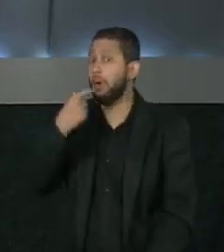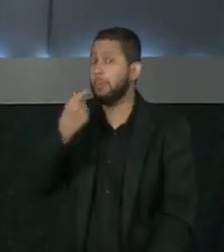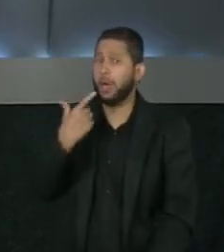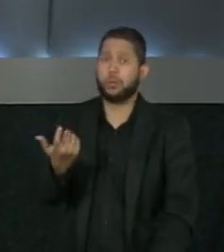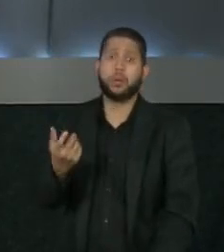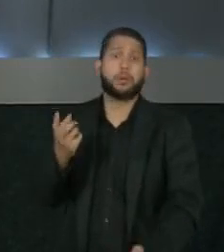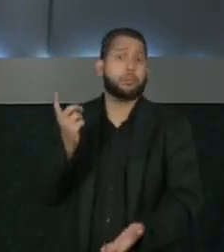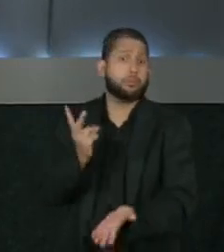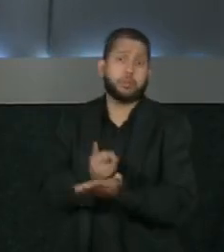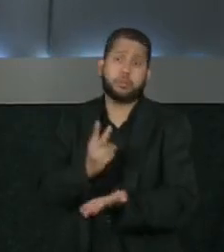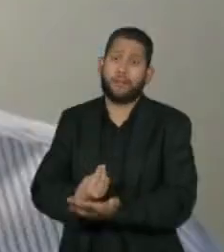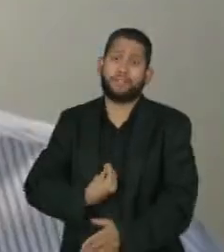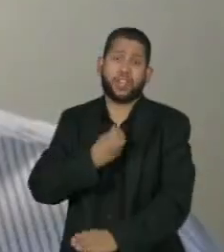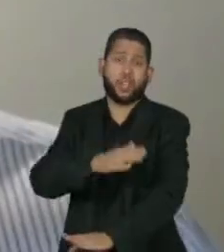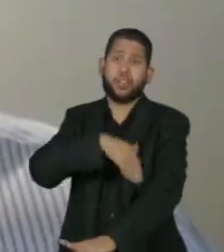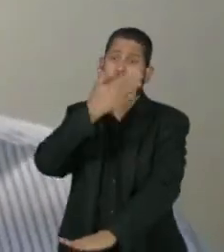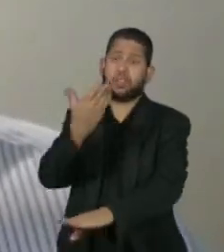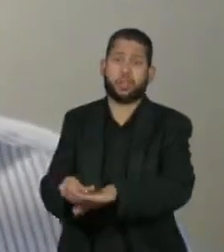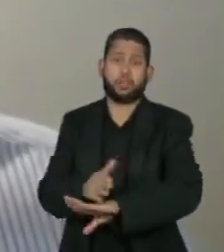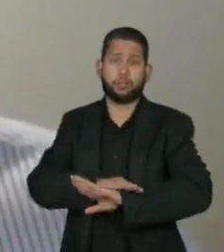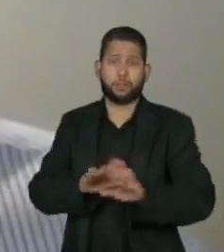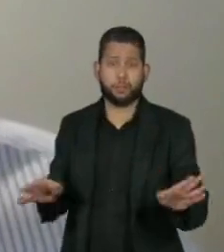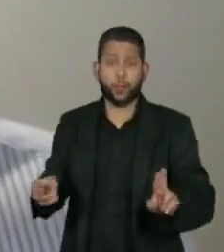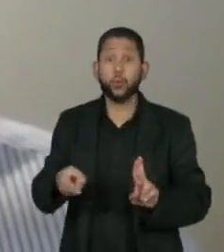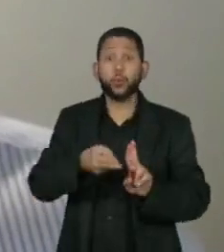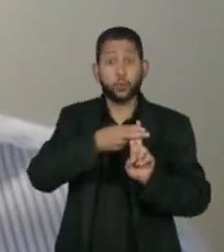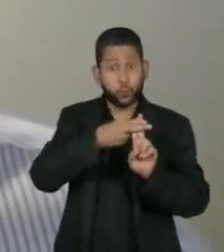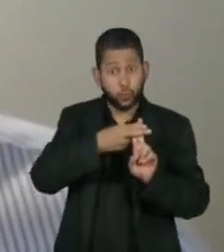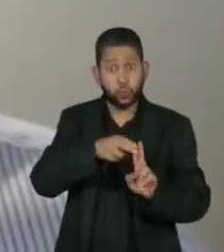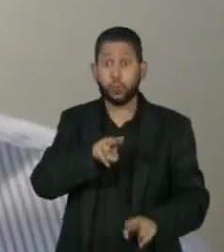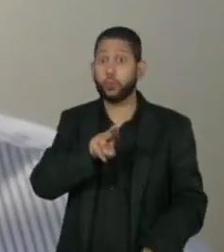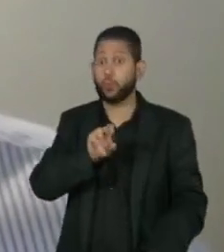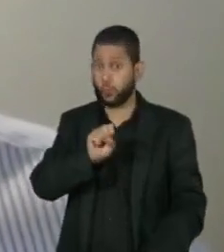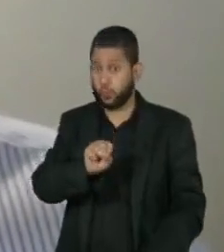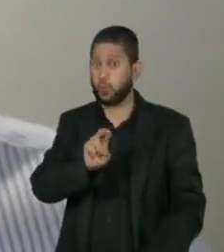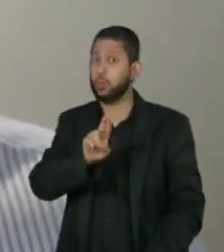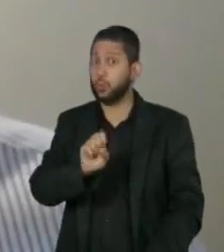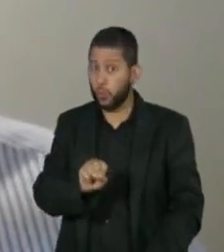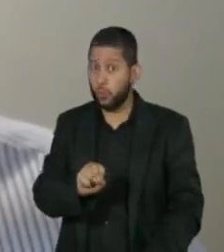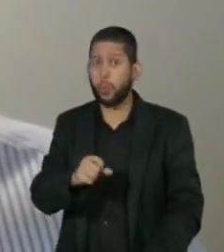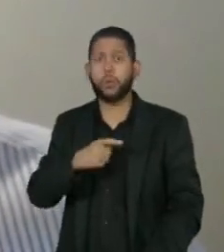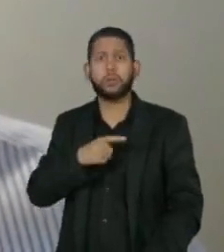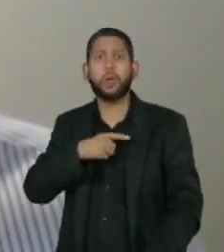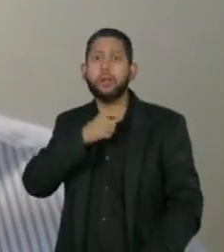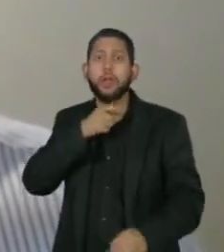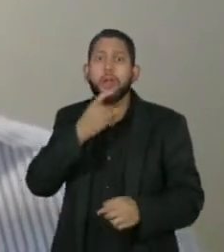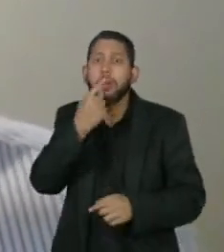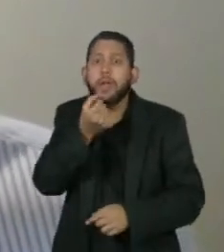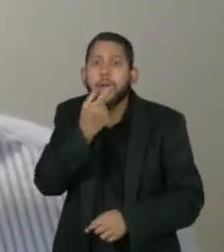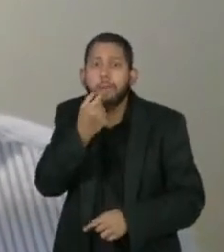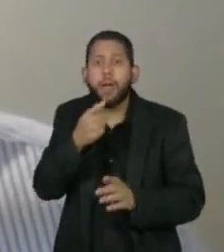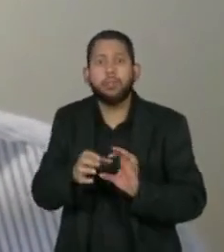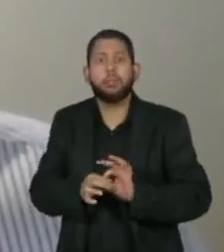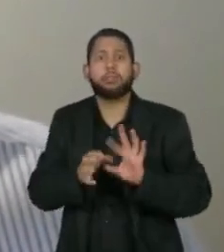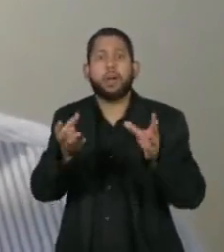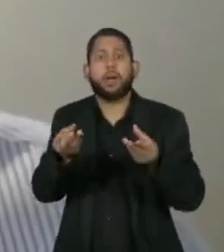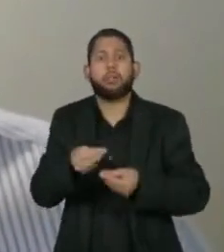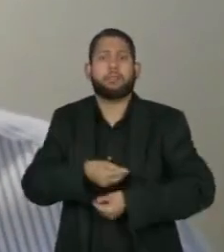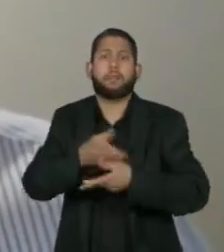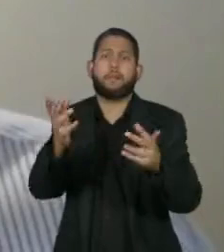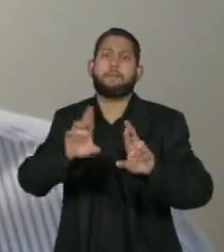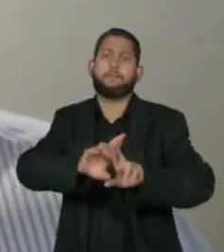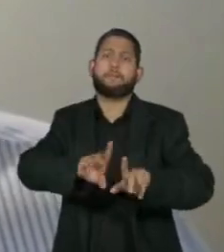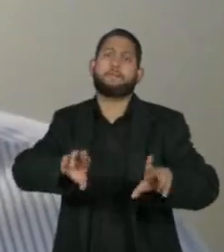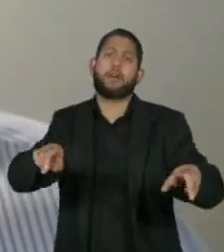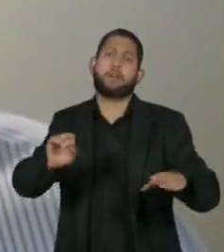tem que ser usado o resto da vida. No SUS, né, a gente fala muito, a gente tem uma disponibilidade grande de medicações